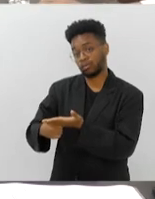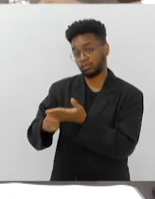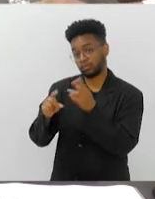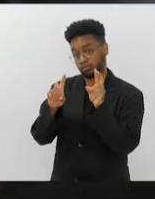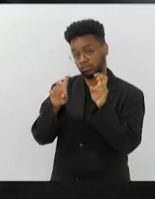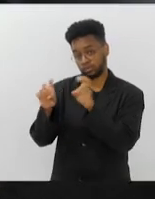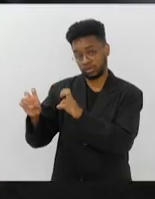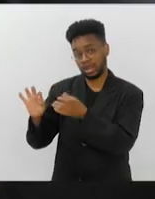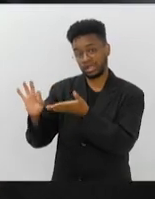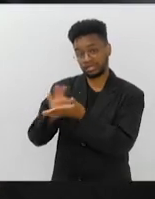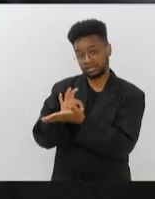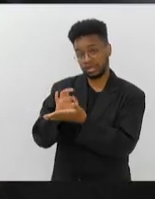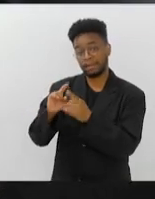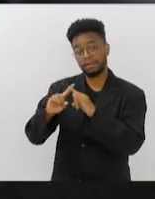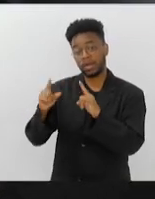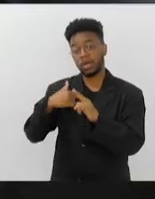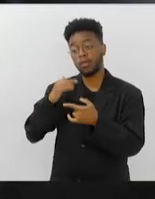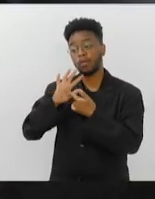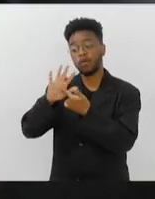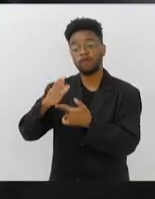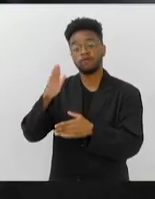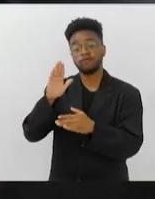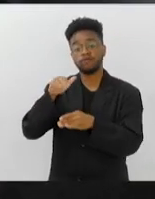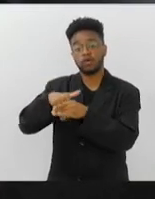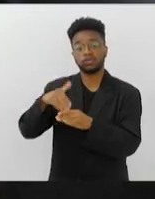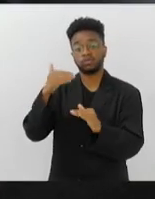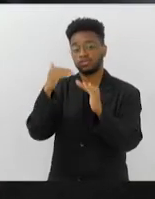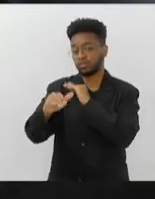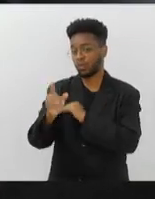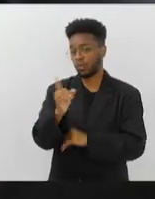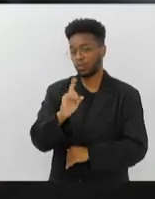da assinatura, eu já estou apresentando meu voto divergente.